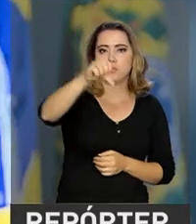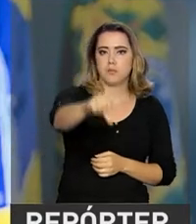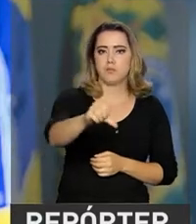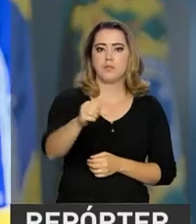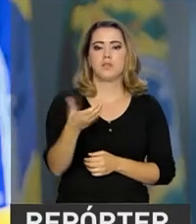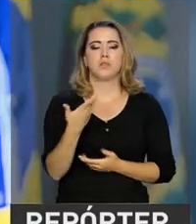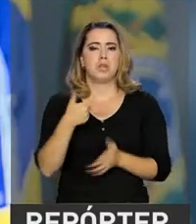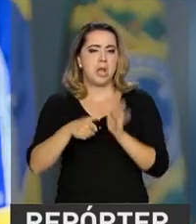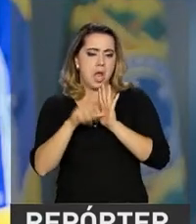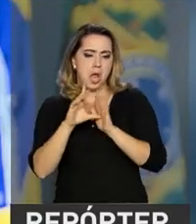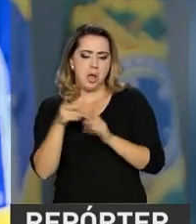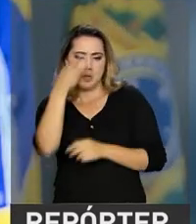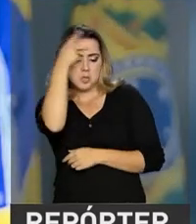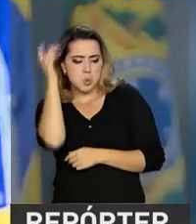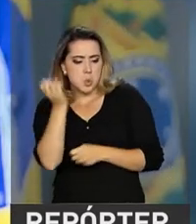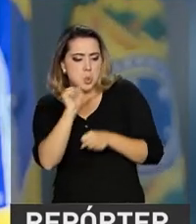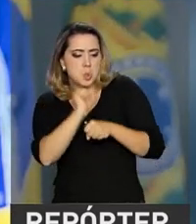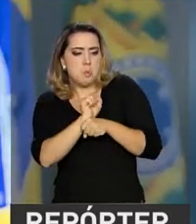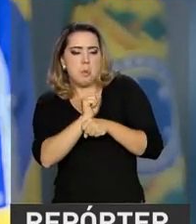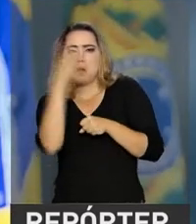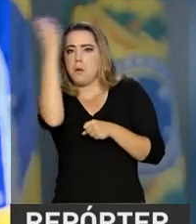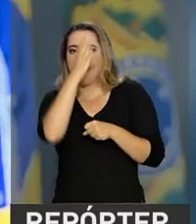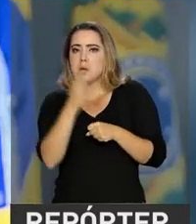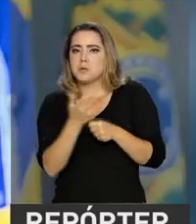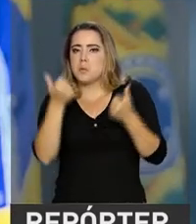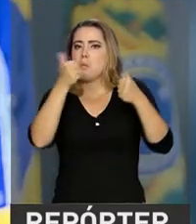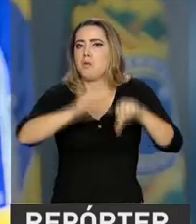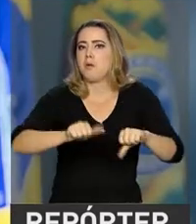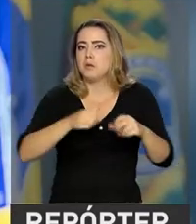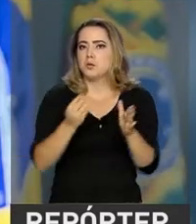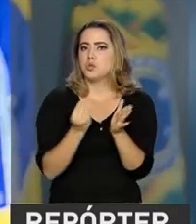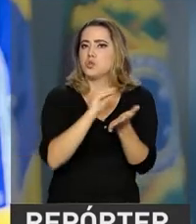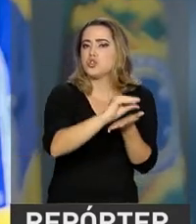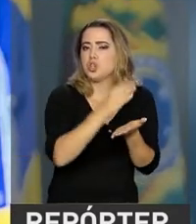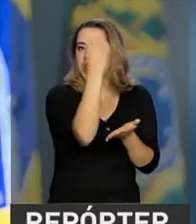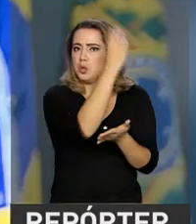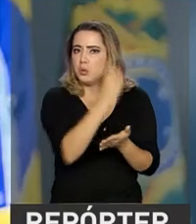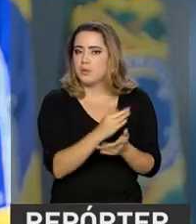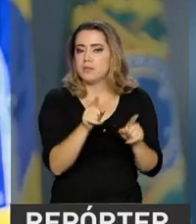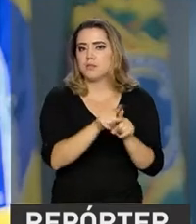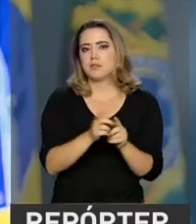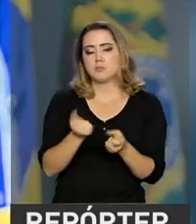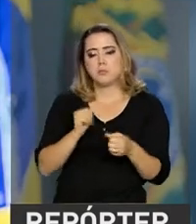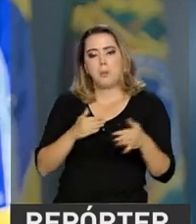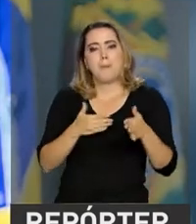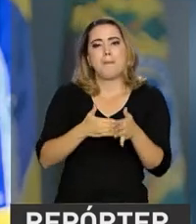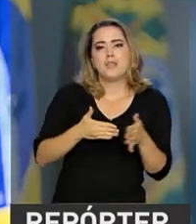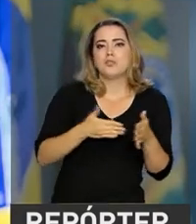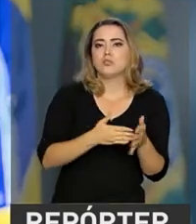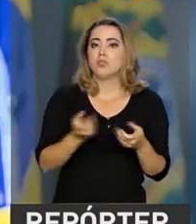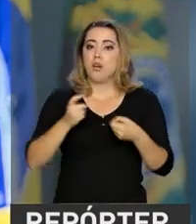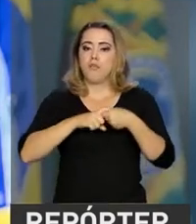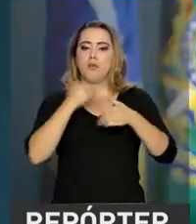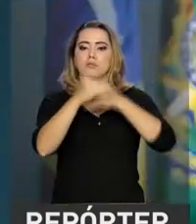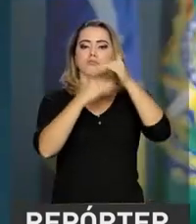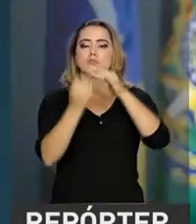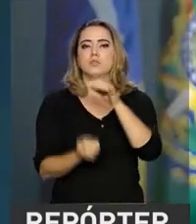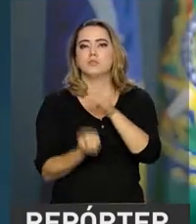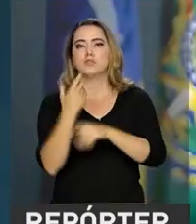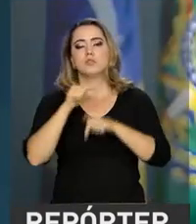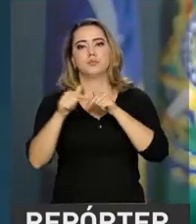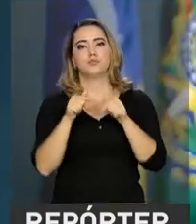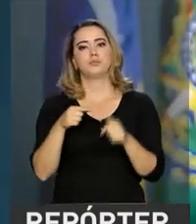parar o país, comprometer a recuperação dos investimentos, impedir a retomada cada vez mais forte dos empregos.